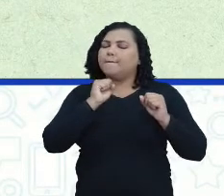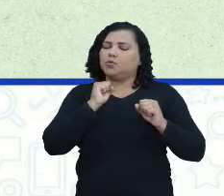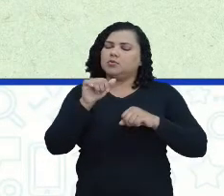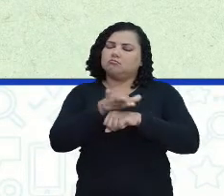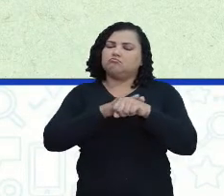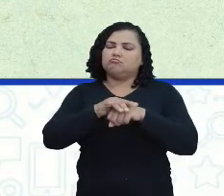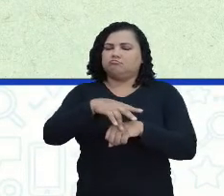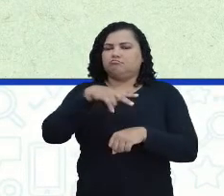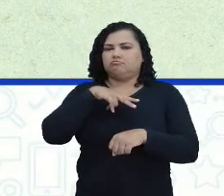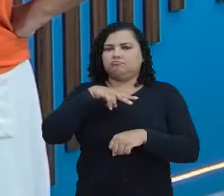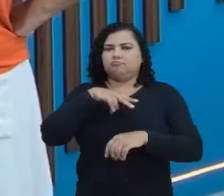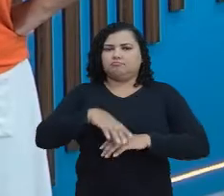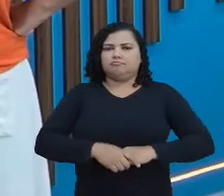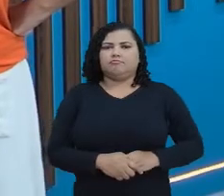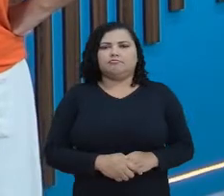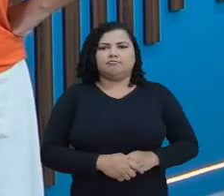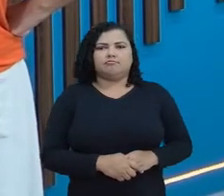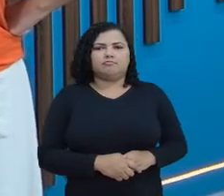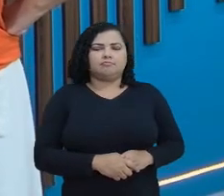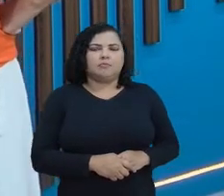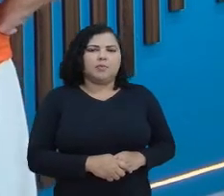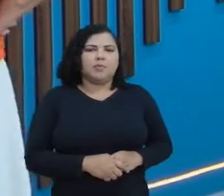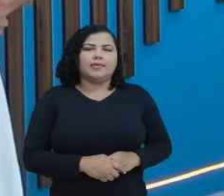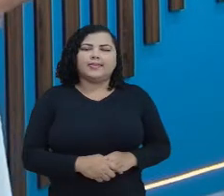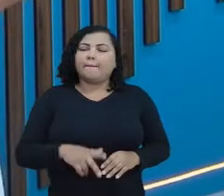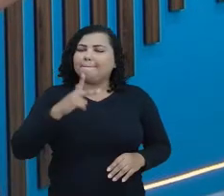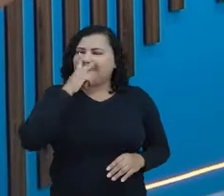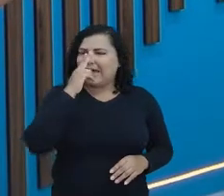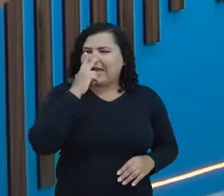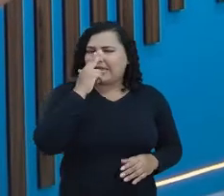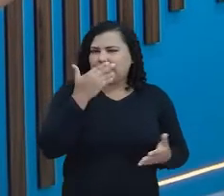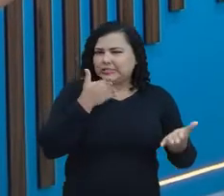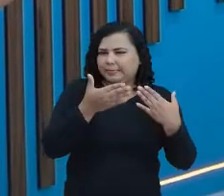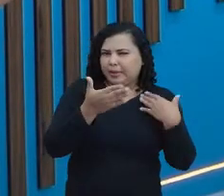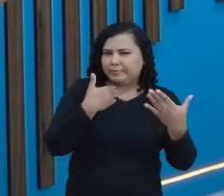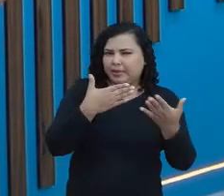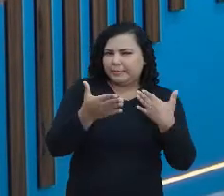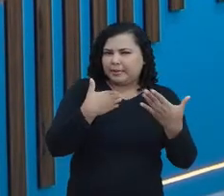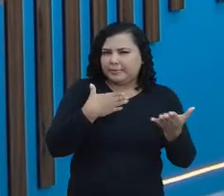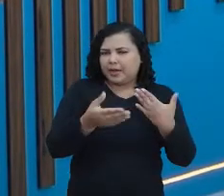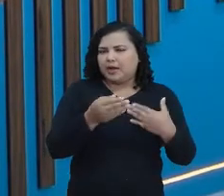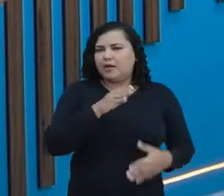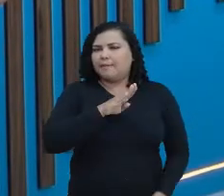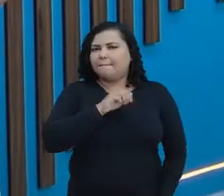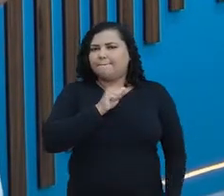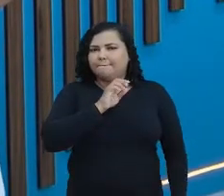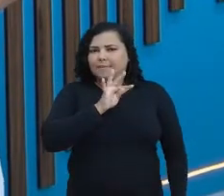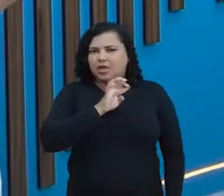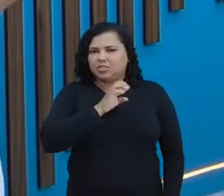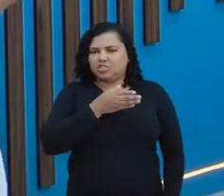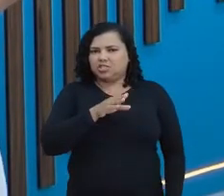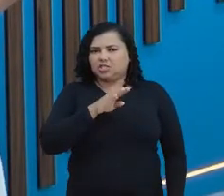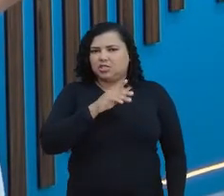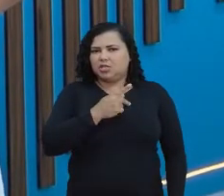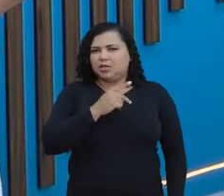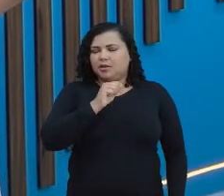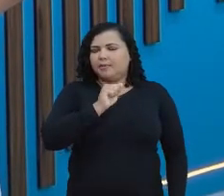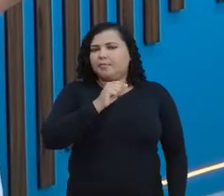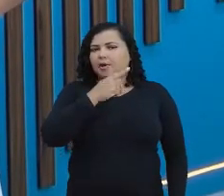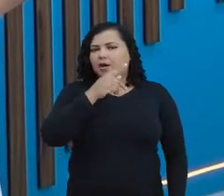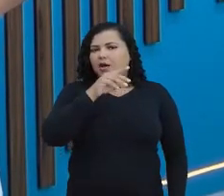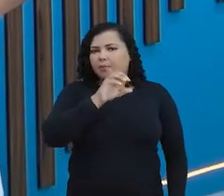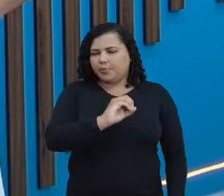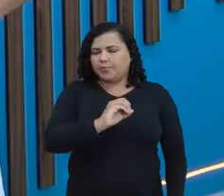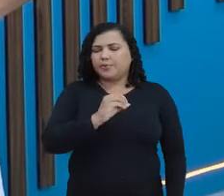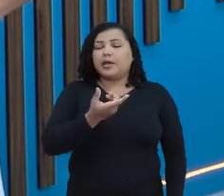reservado. Então, é semelhante ao bate-papo, mas a gente tem o software. Então, a gente